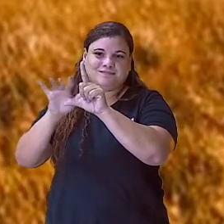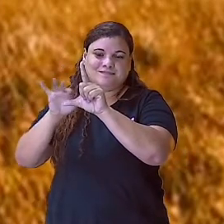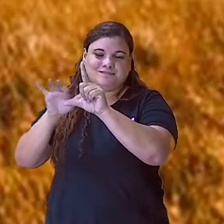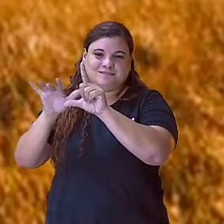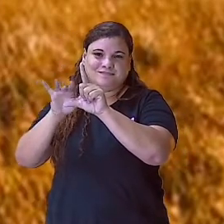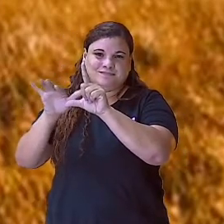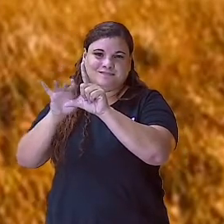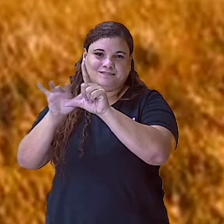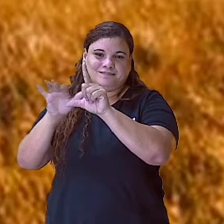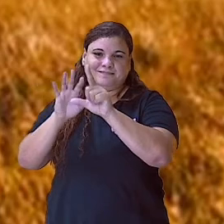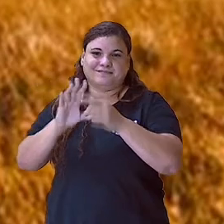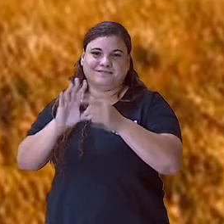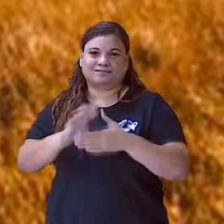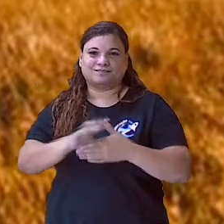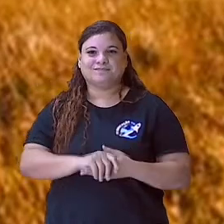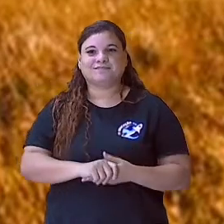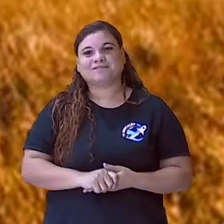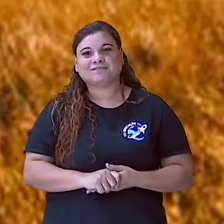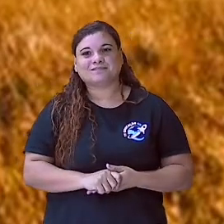que aparece no canto da tela.